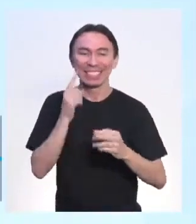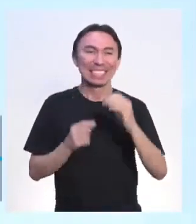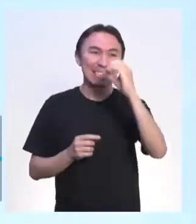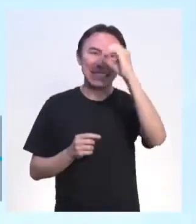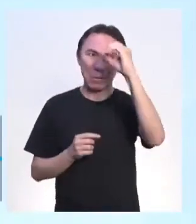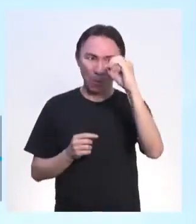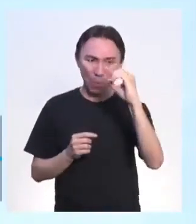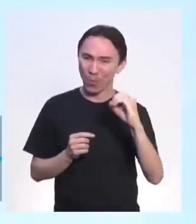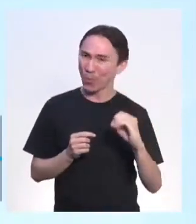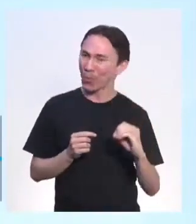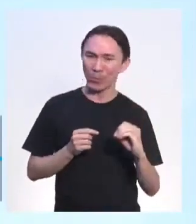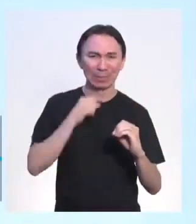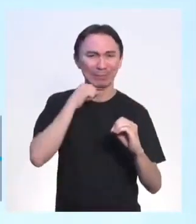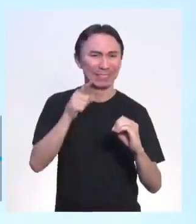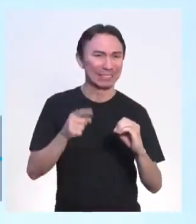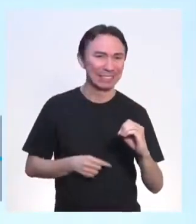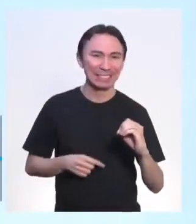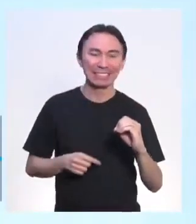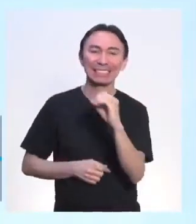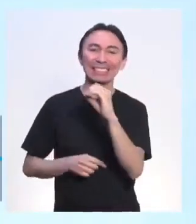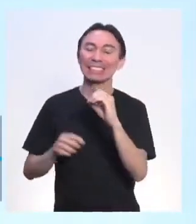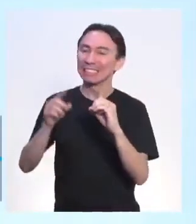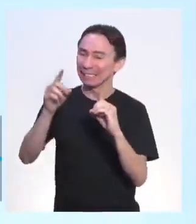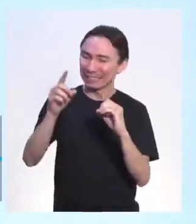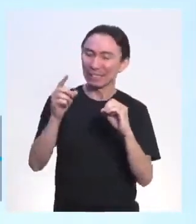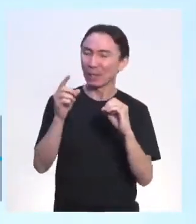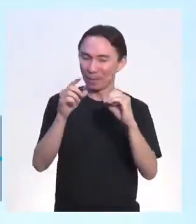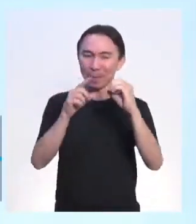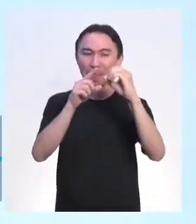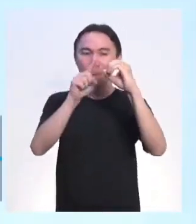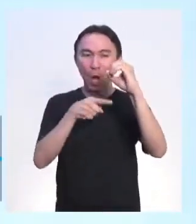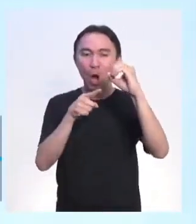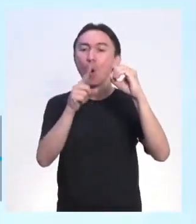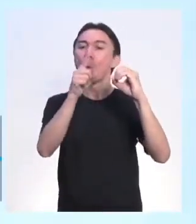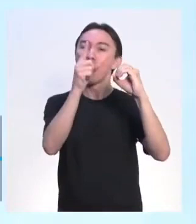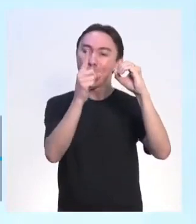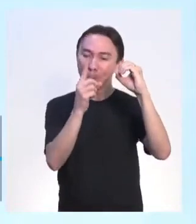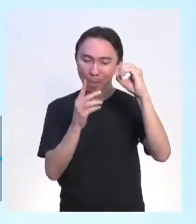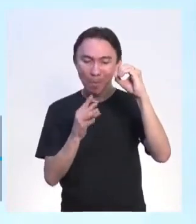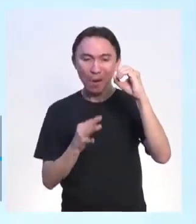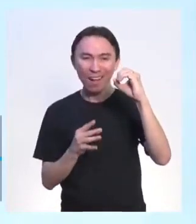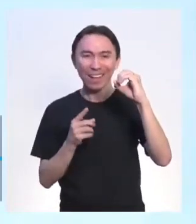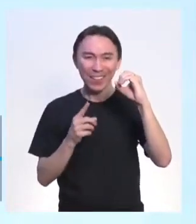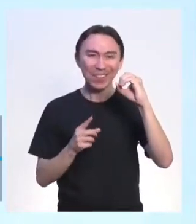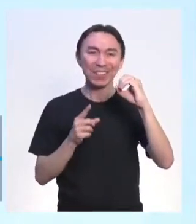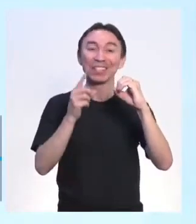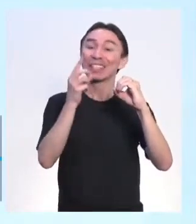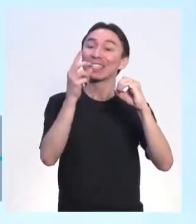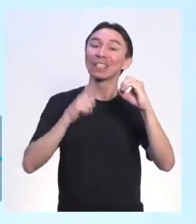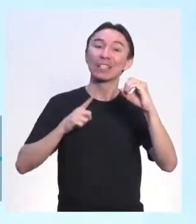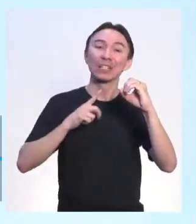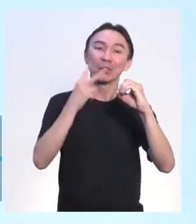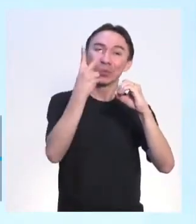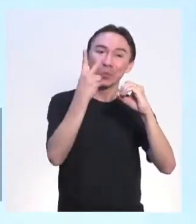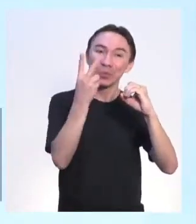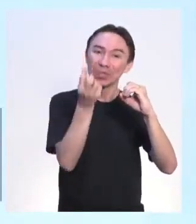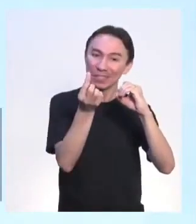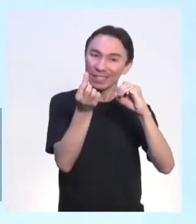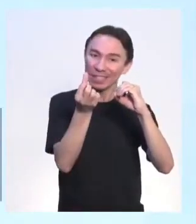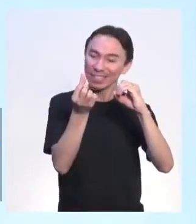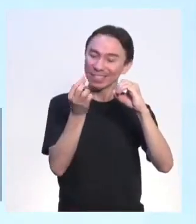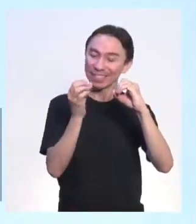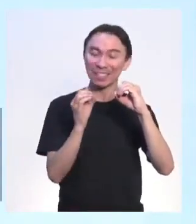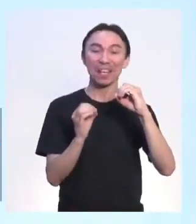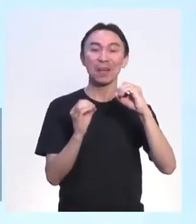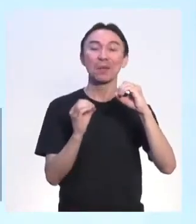Não. Vamos comparar os décimos? Vamos. Eu tenho 2, 6 e 0. Quais